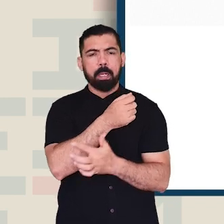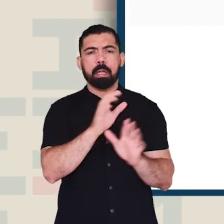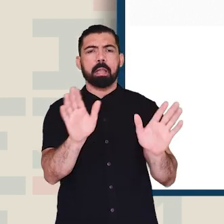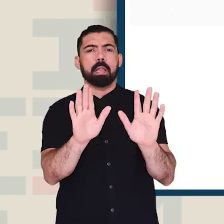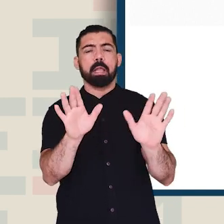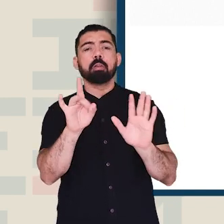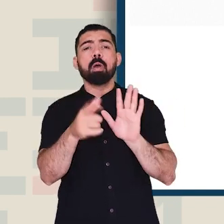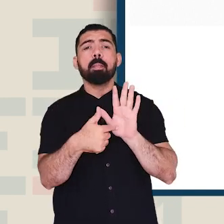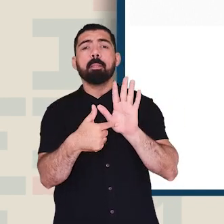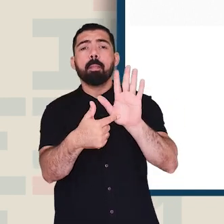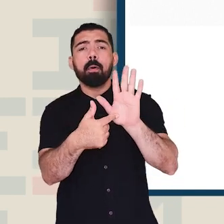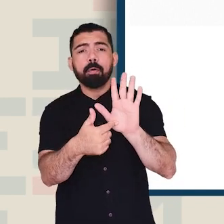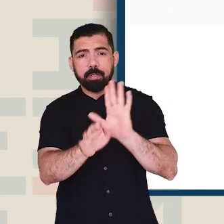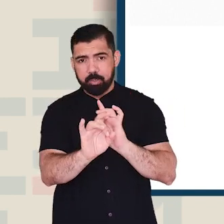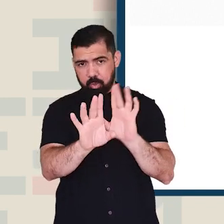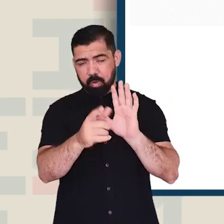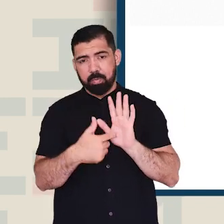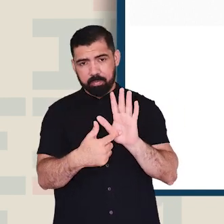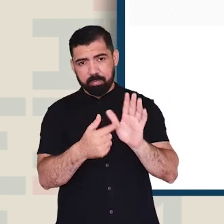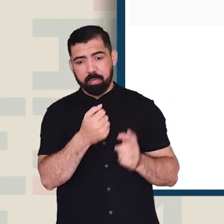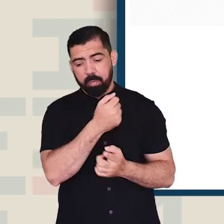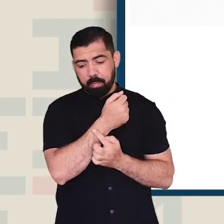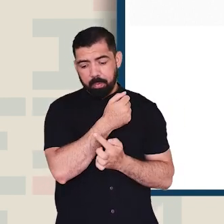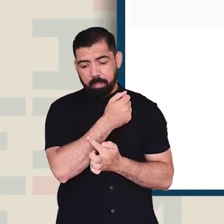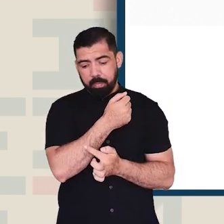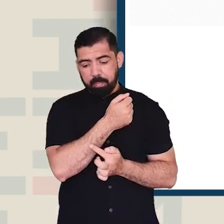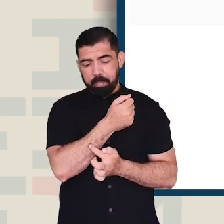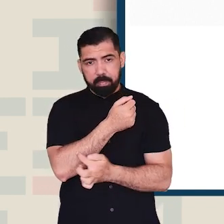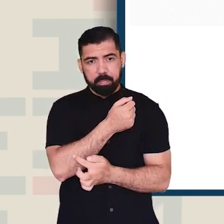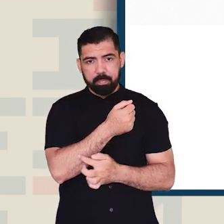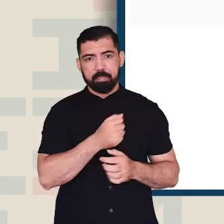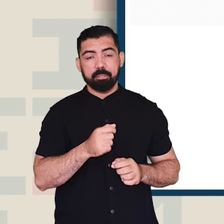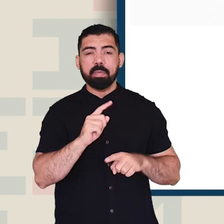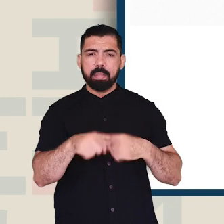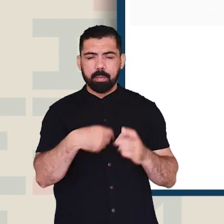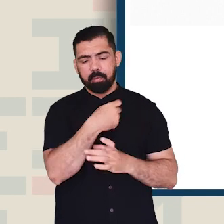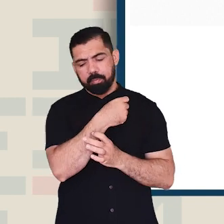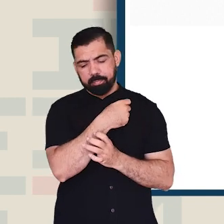mas é mais demonstrativo aqui, né? Eu poderia fazer aqui.